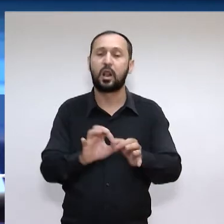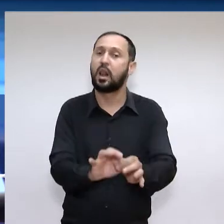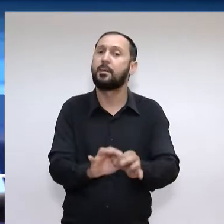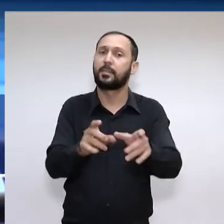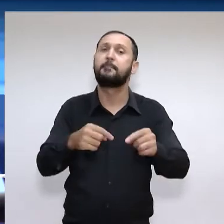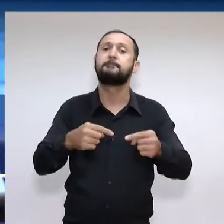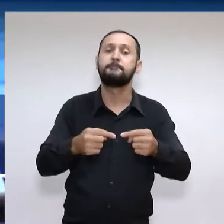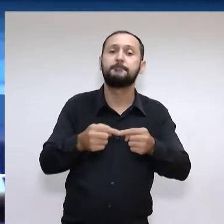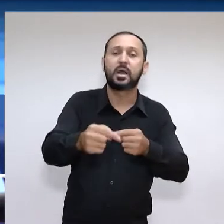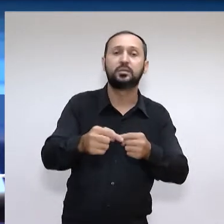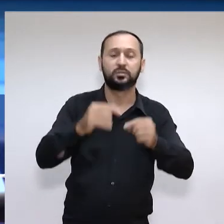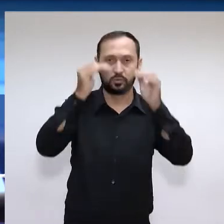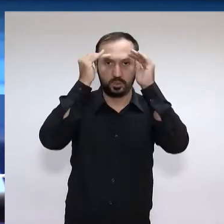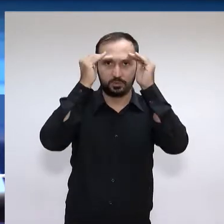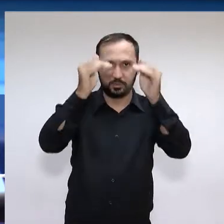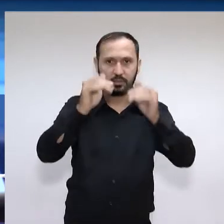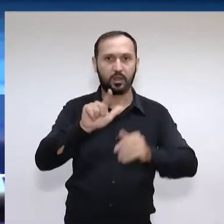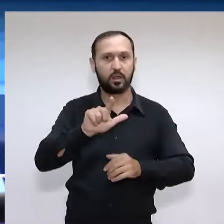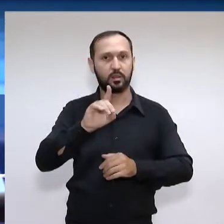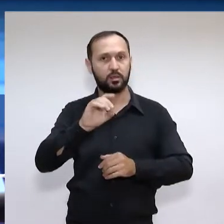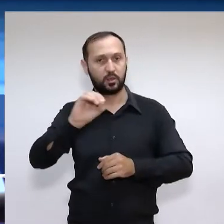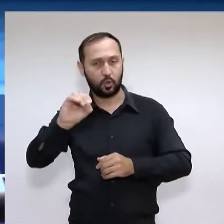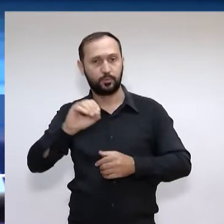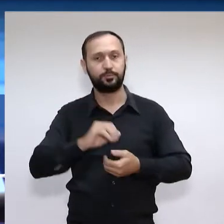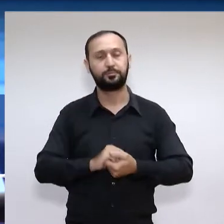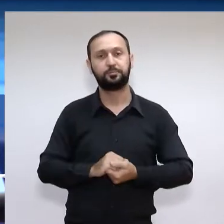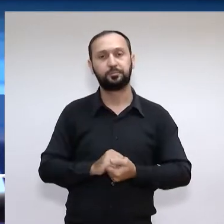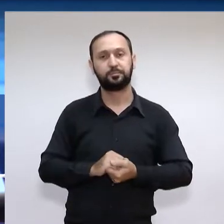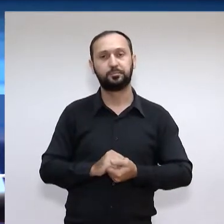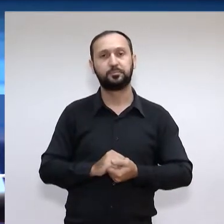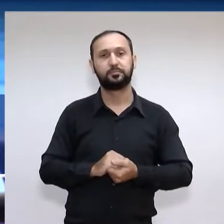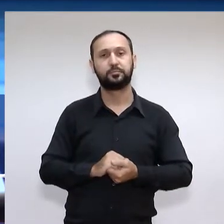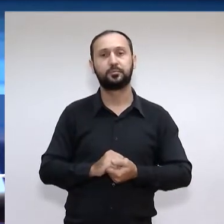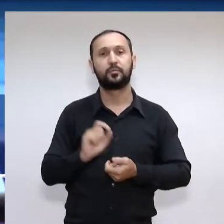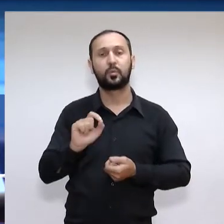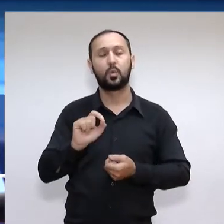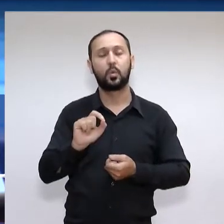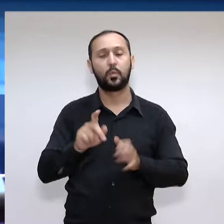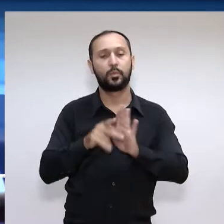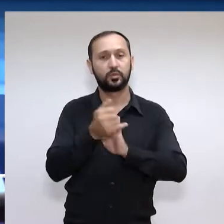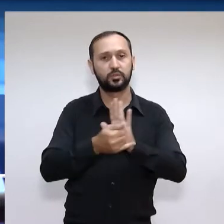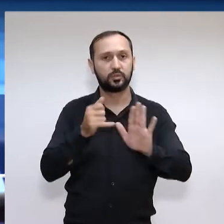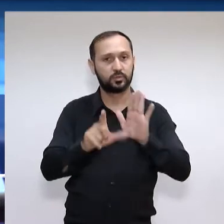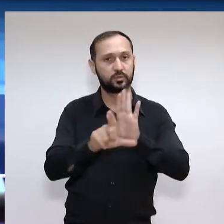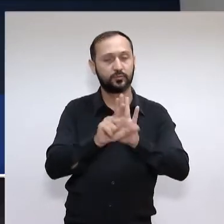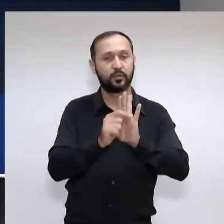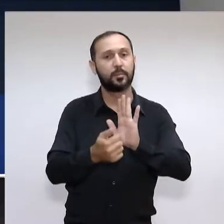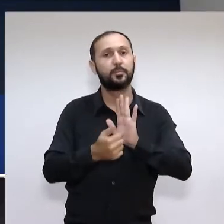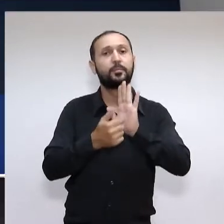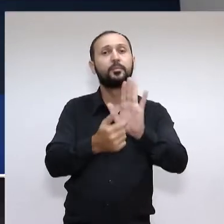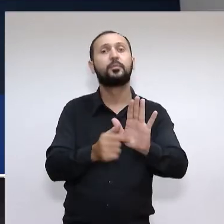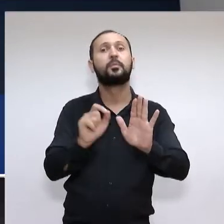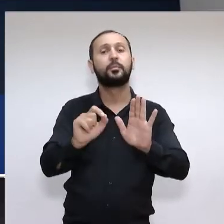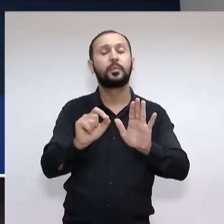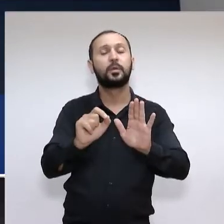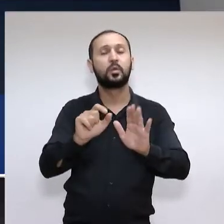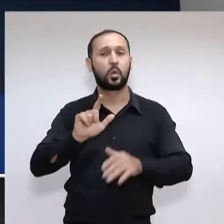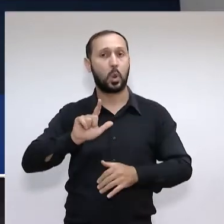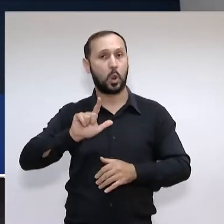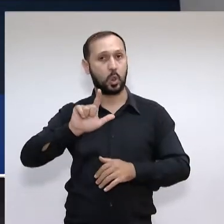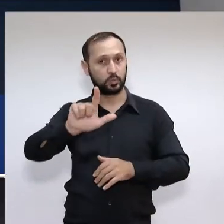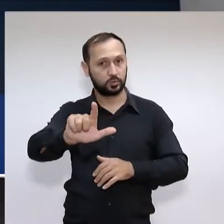previsto com respeito à Lei de Responsabilidade Fiscal. Um projeto de lei também foi apresentado pelo deputado Lucas de Lima,